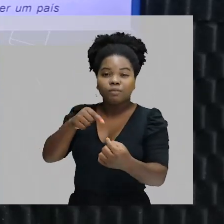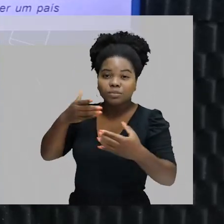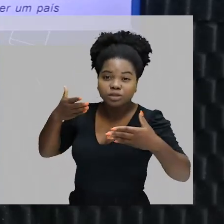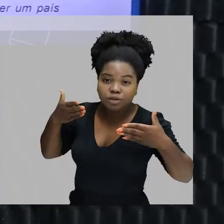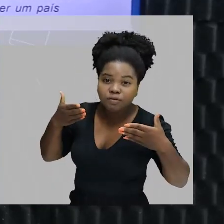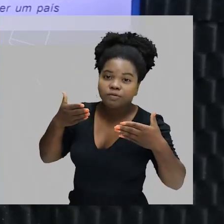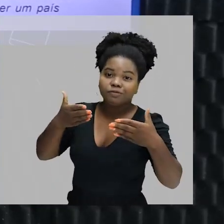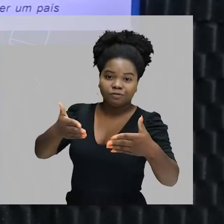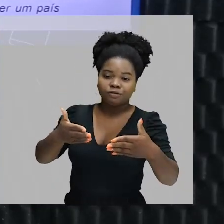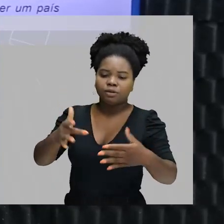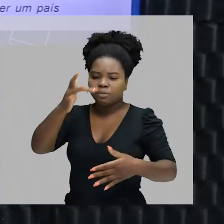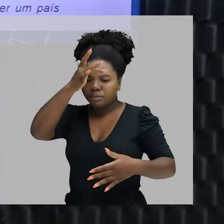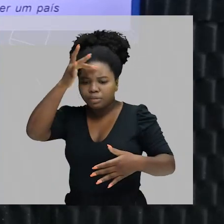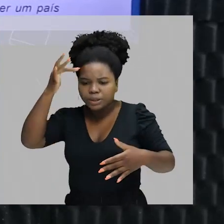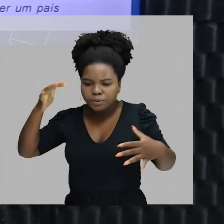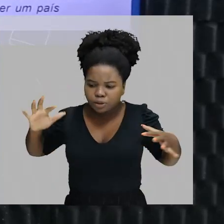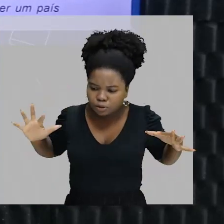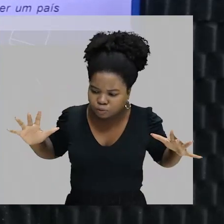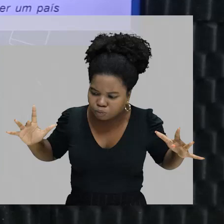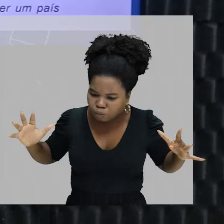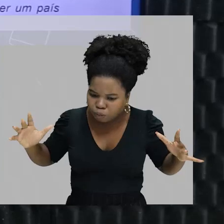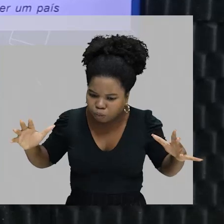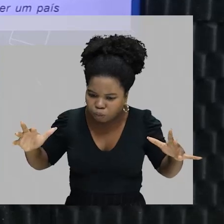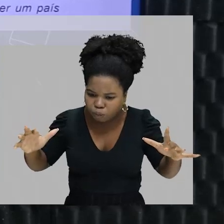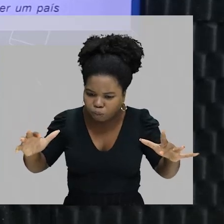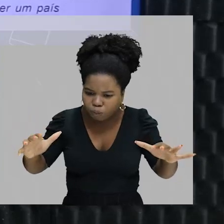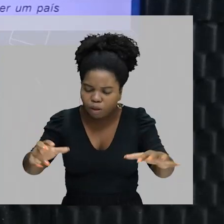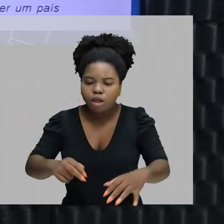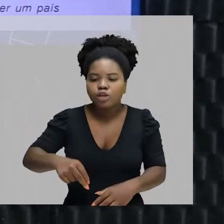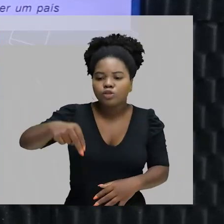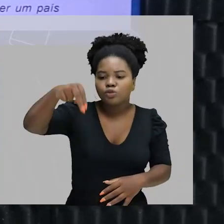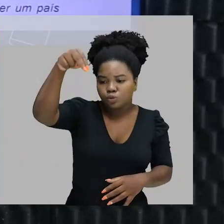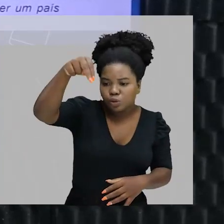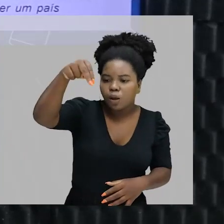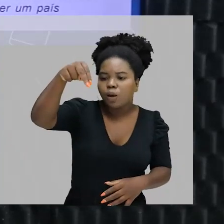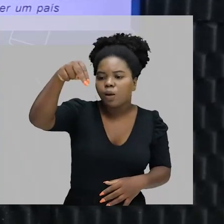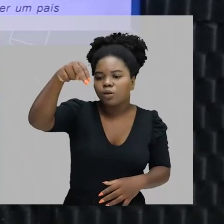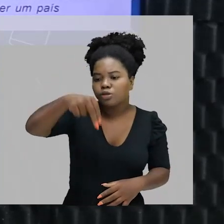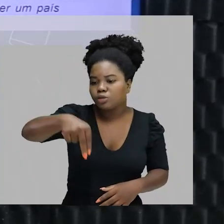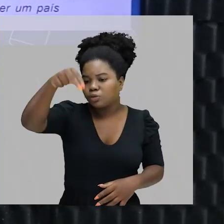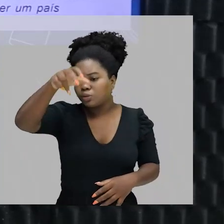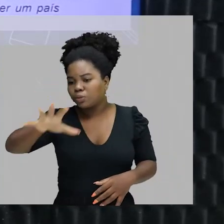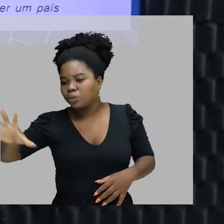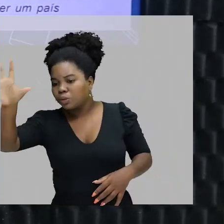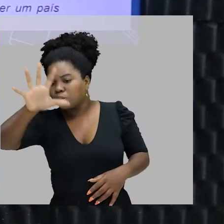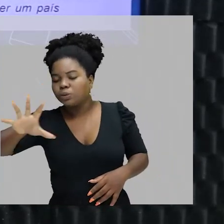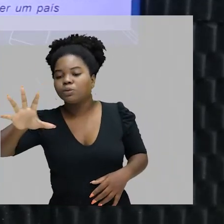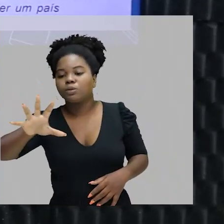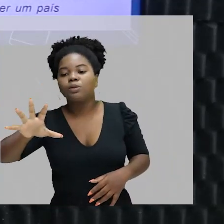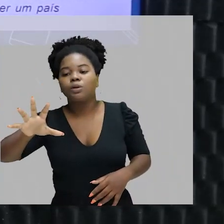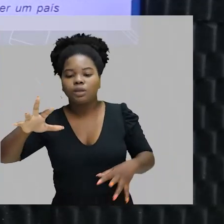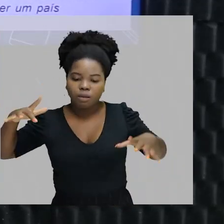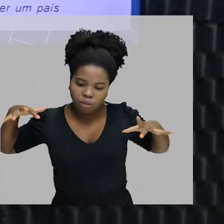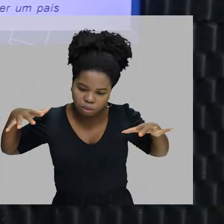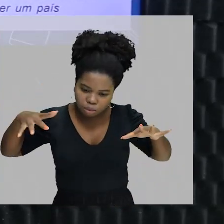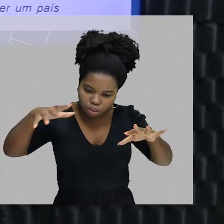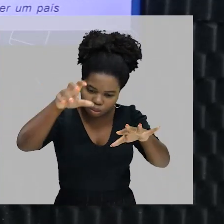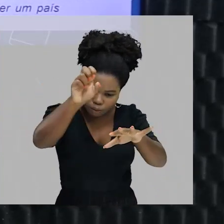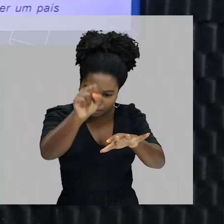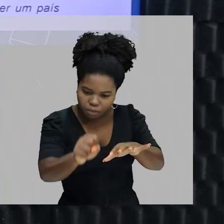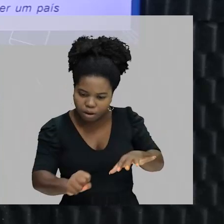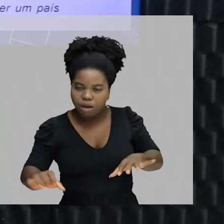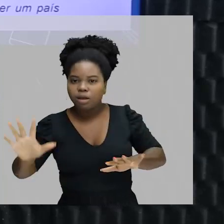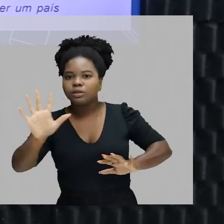de atração das populações do norte e do nordeste em direção ao sudeste. A busca por melhores condições de